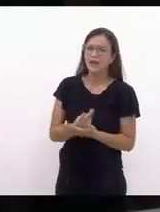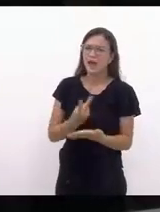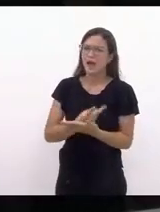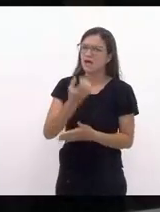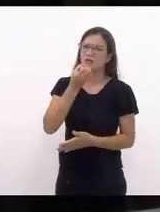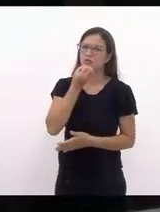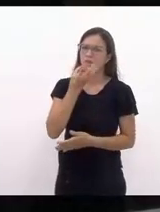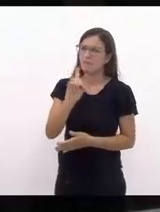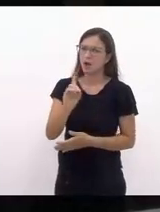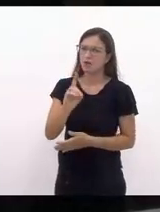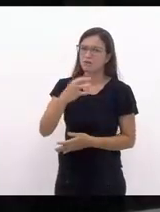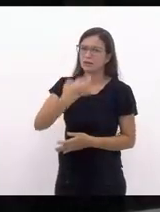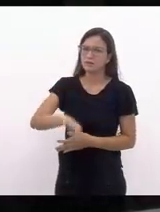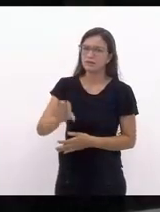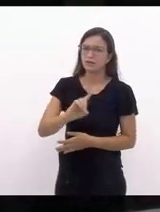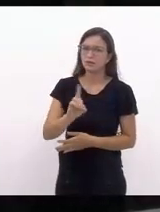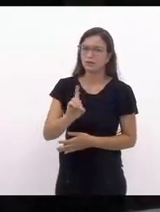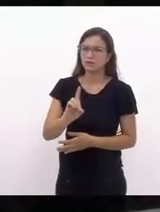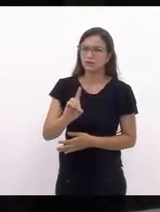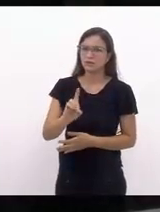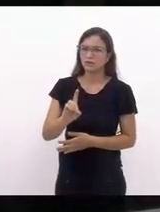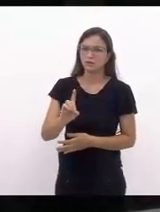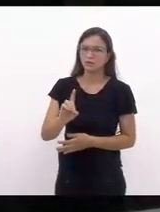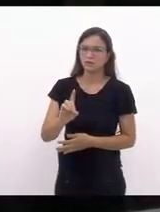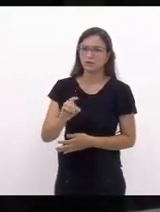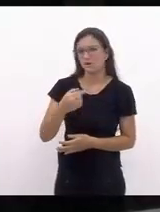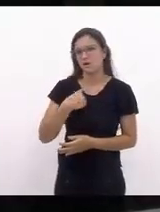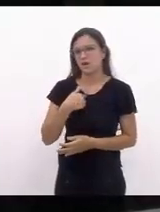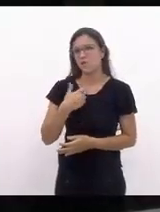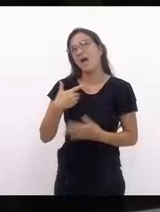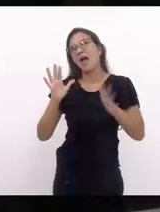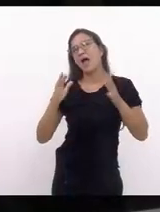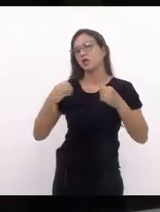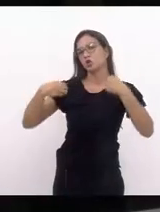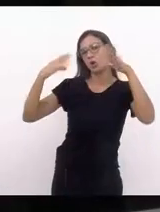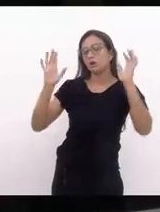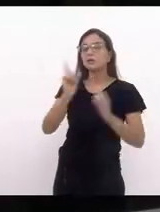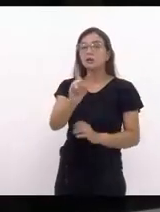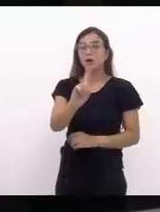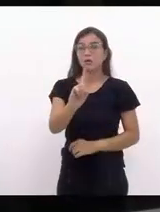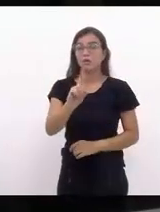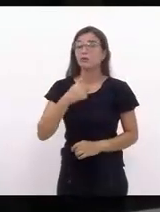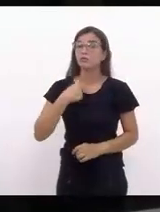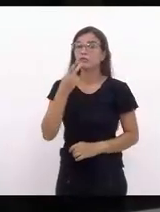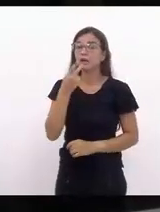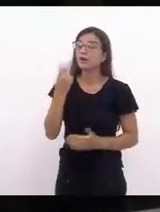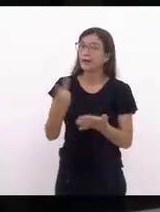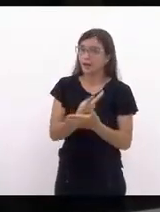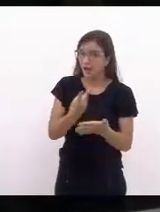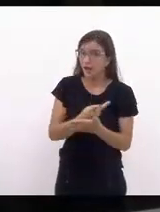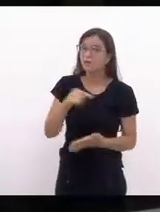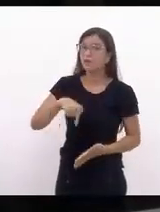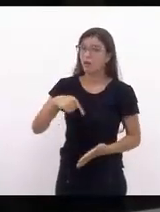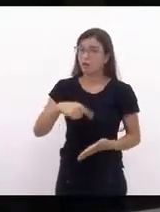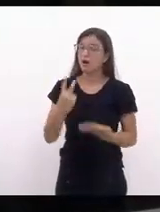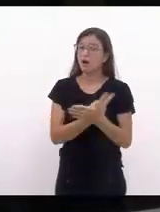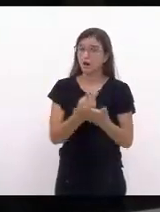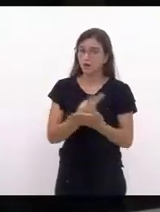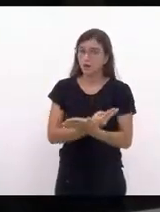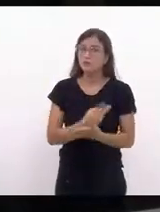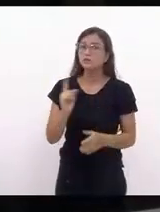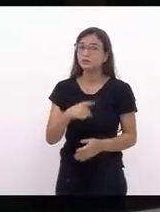o que estão fazendo agora colocando eu não tô jogando com a galera eu tô falando que é uma covardia que tá acontecendo agora quem nós precisamos